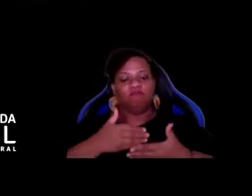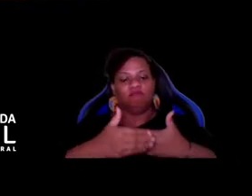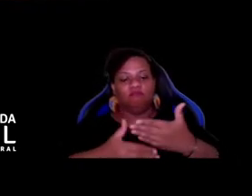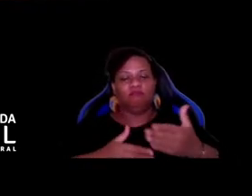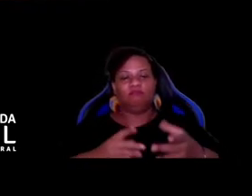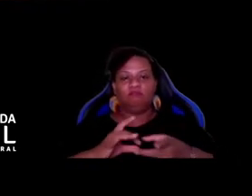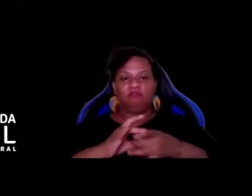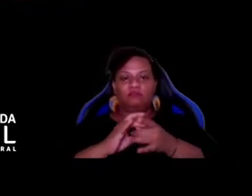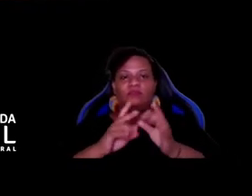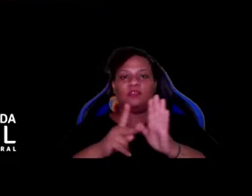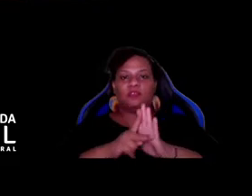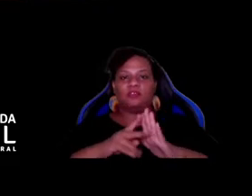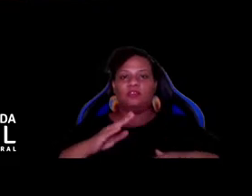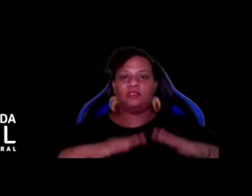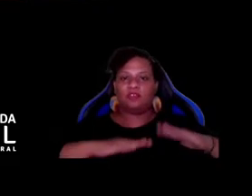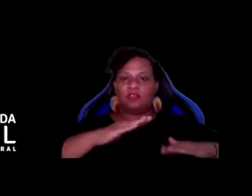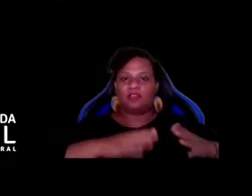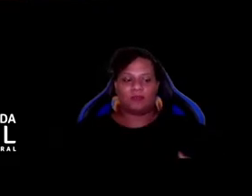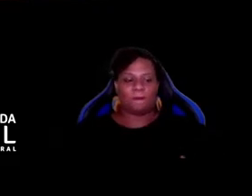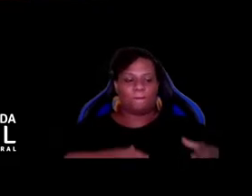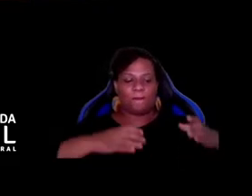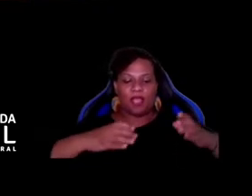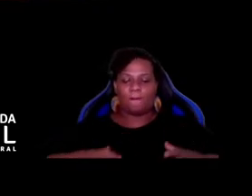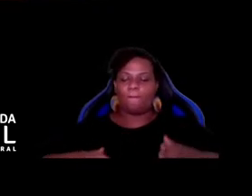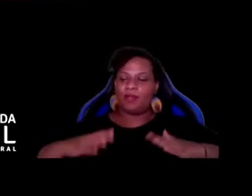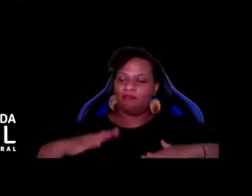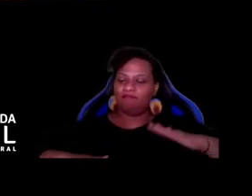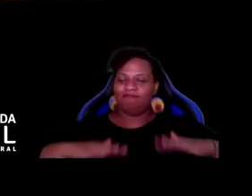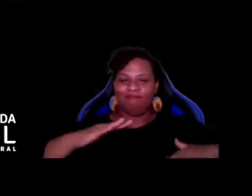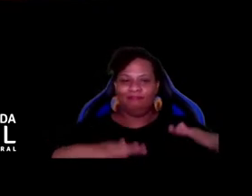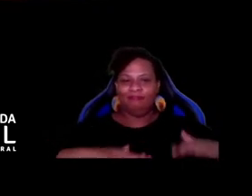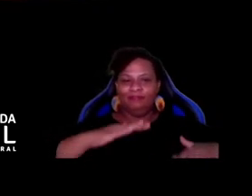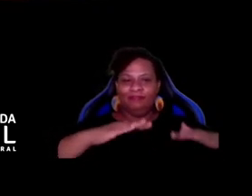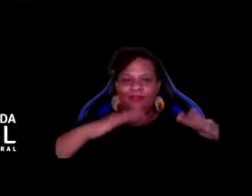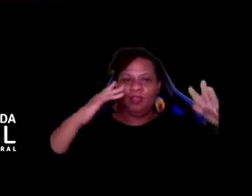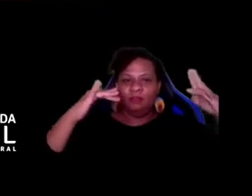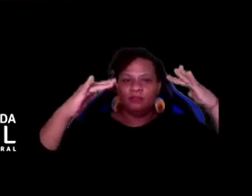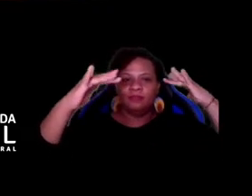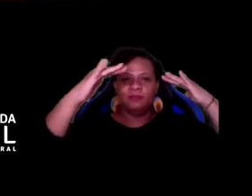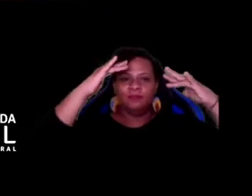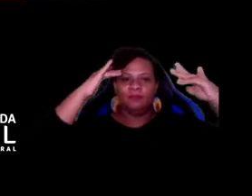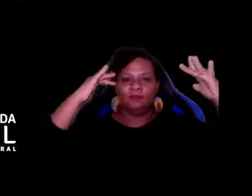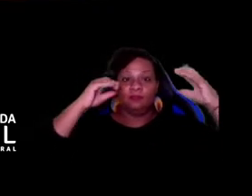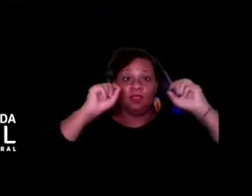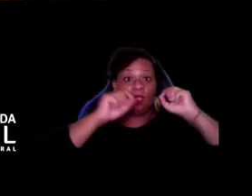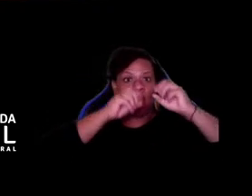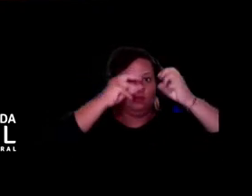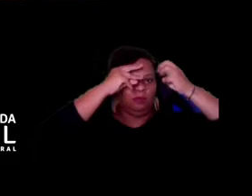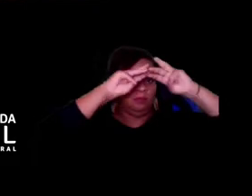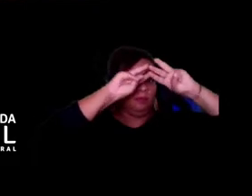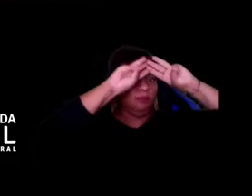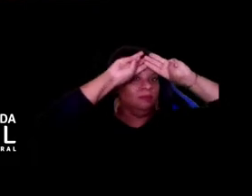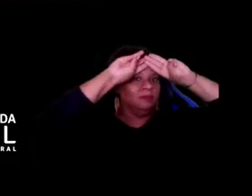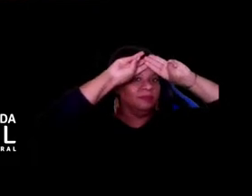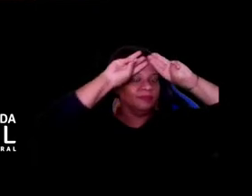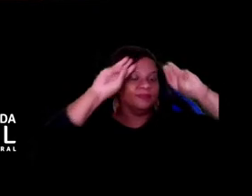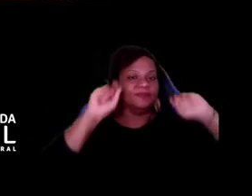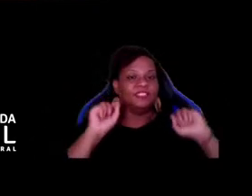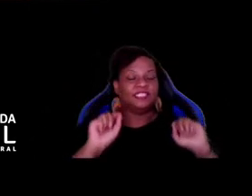percussiva. Então, os deuses, né, no caso, os orixás, né,